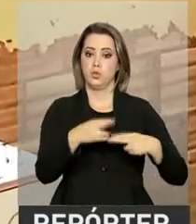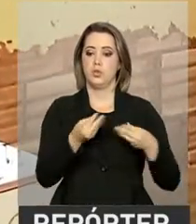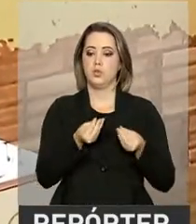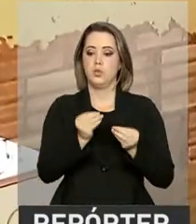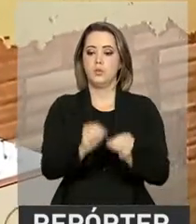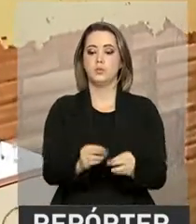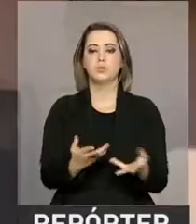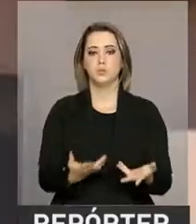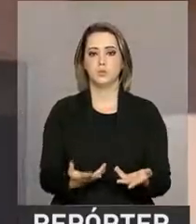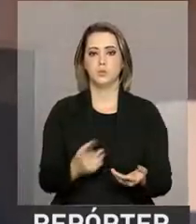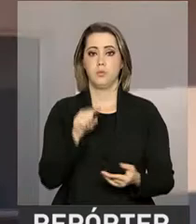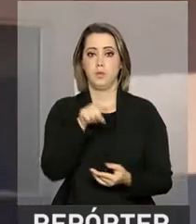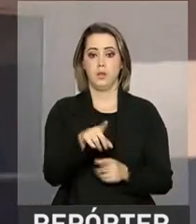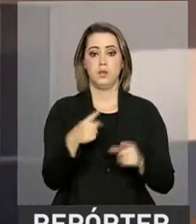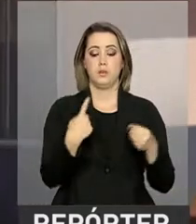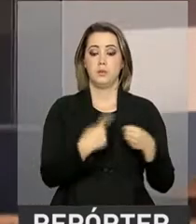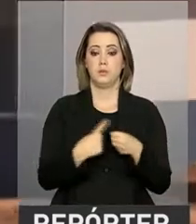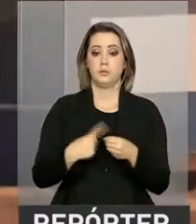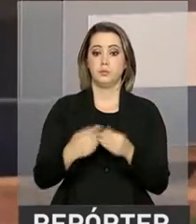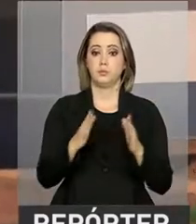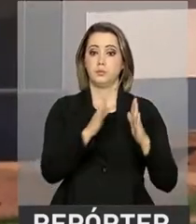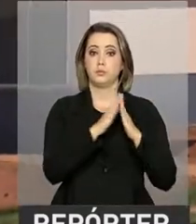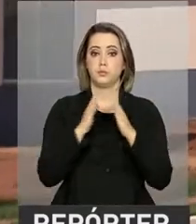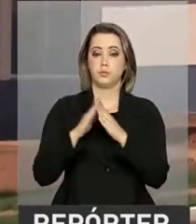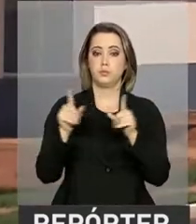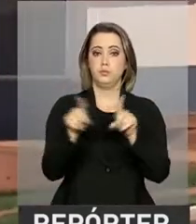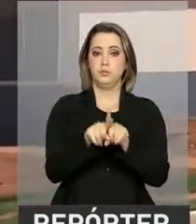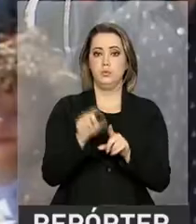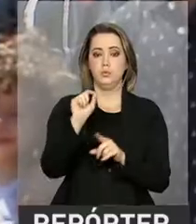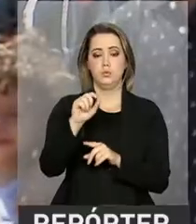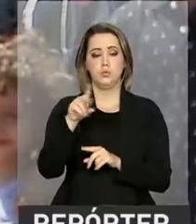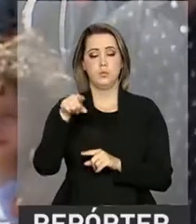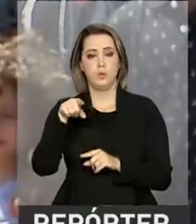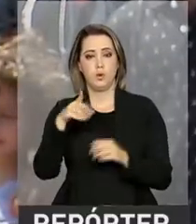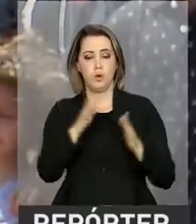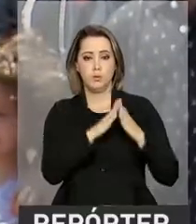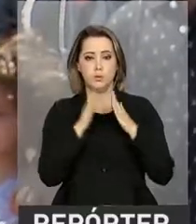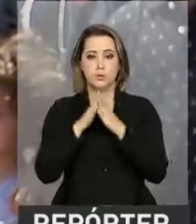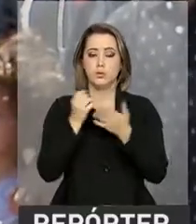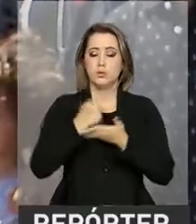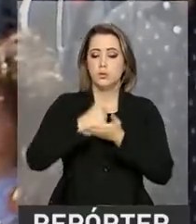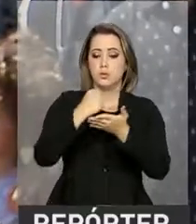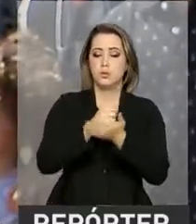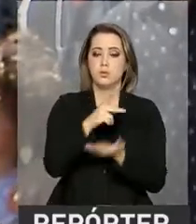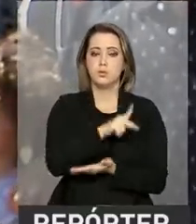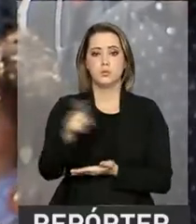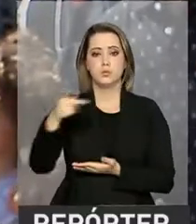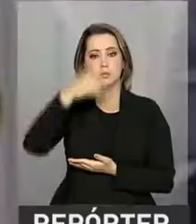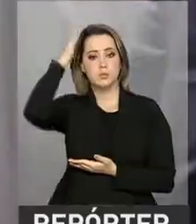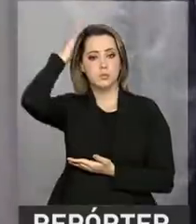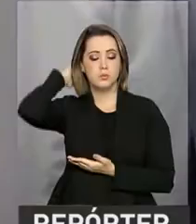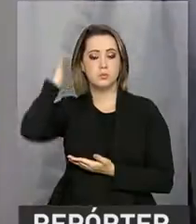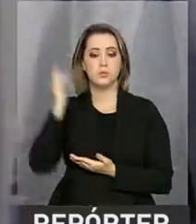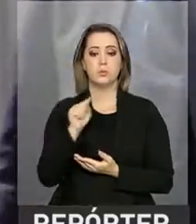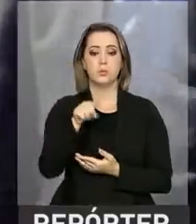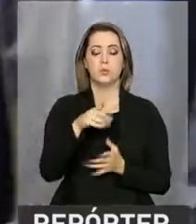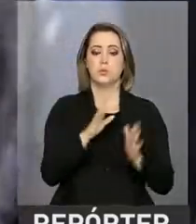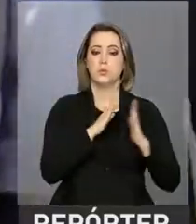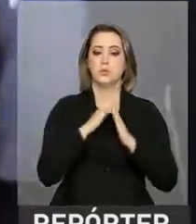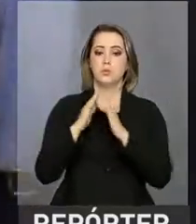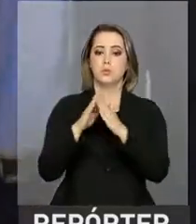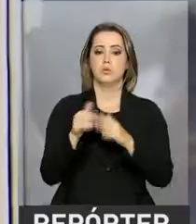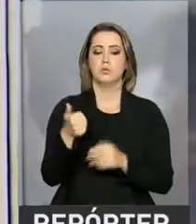José do Rio Preto e a casa onde vai morar fica no Parque da Solidariedade, empreendimento entregue pelo presidente Michel Temer. O residencial,